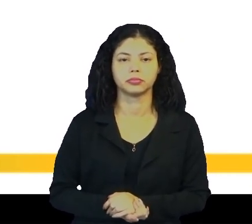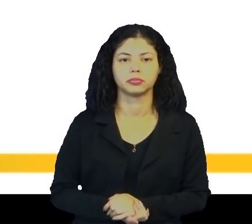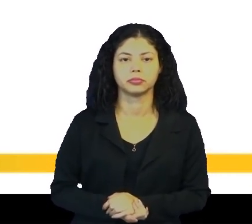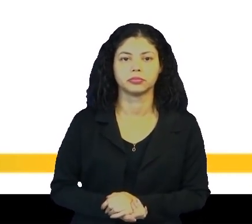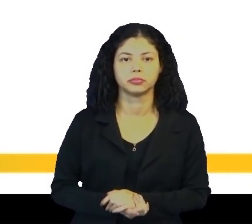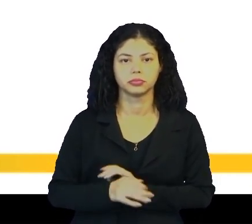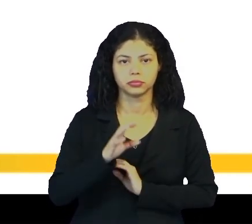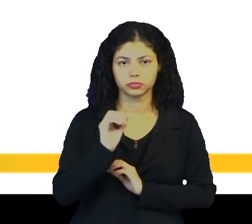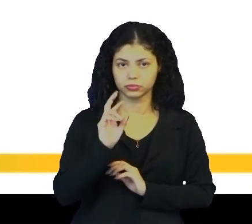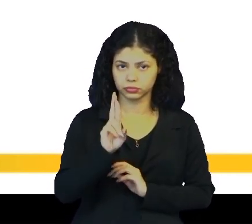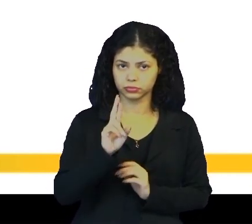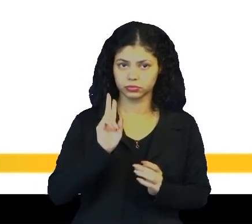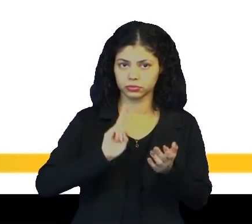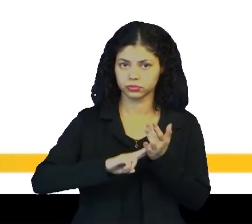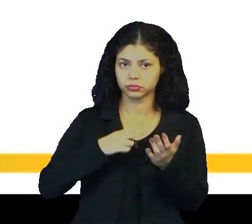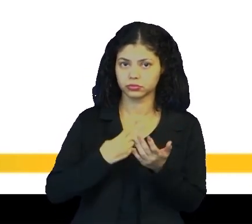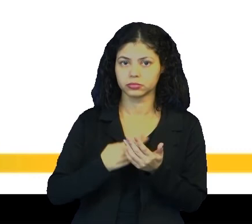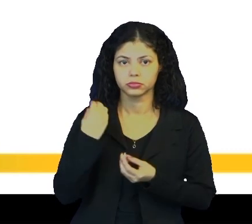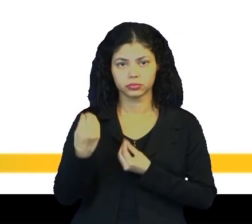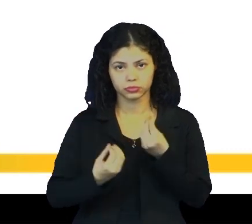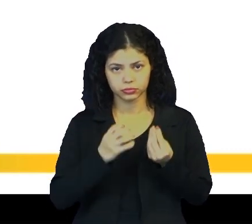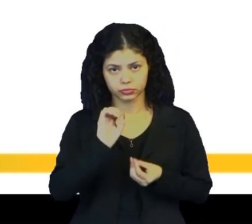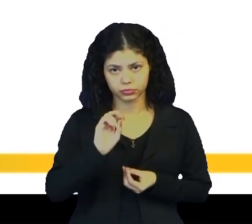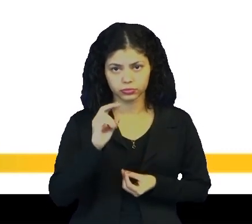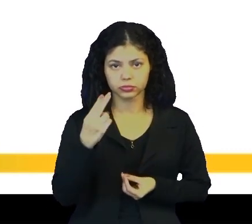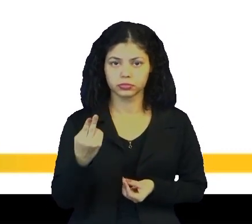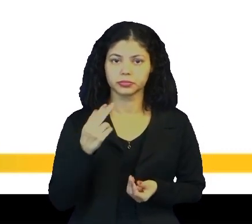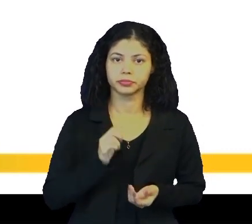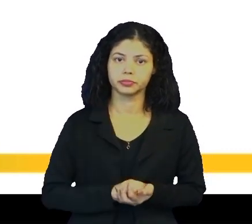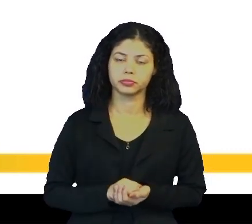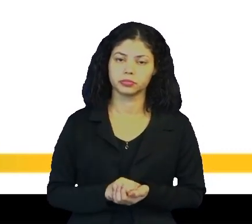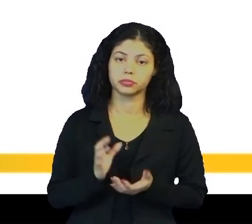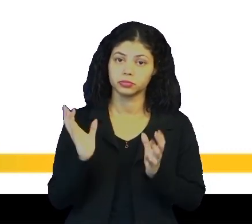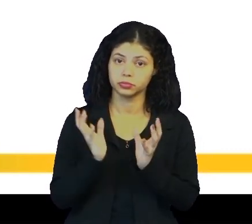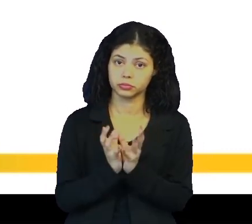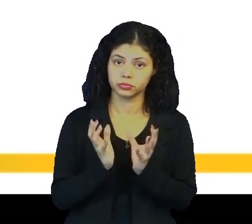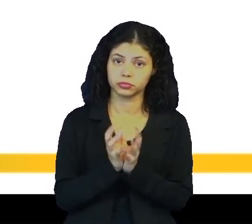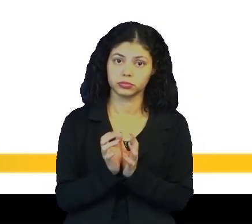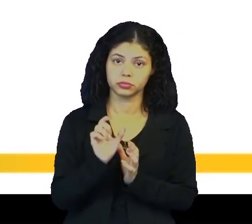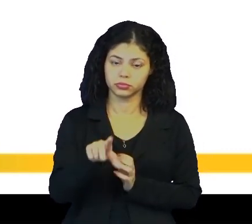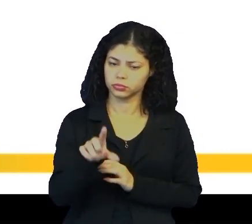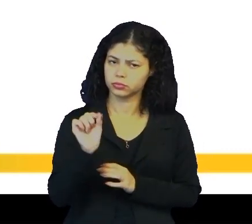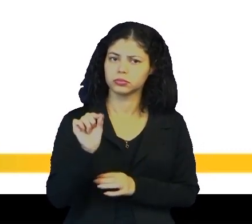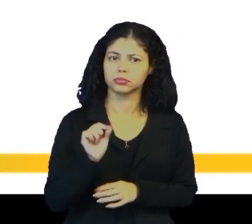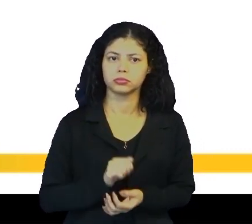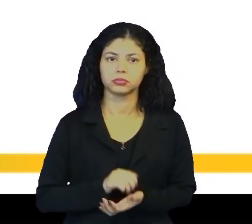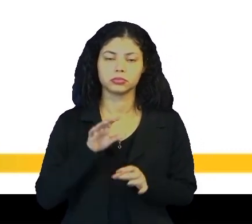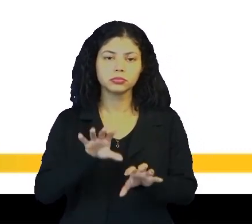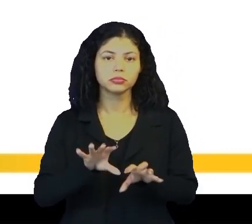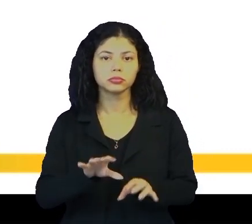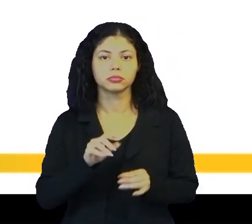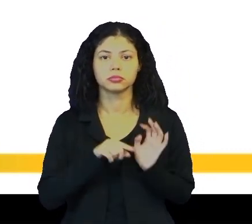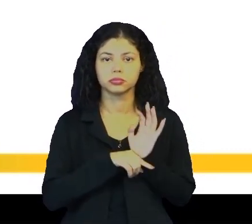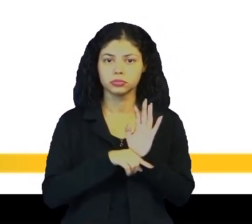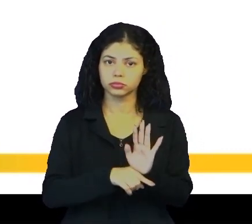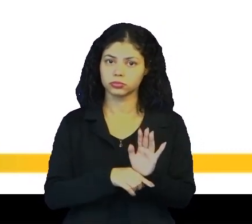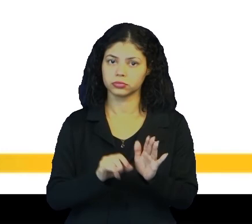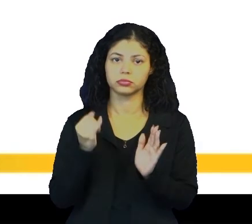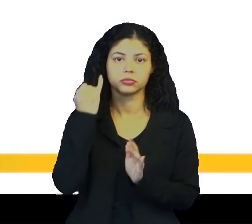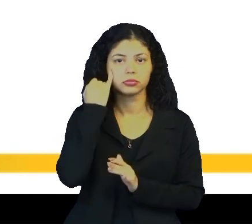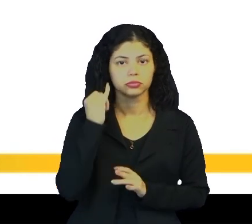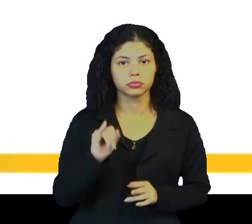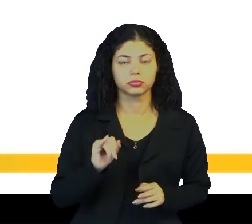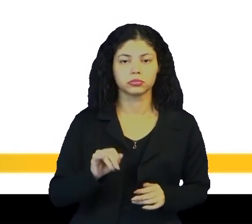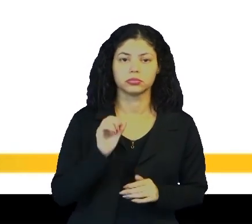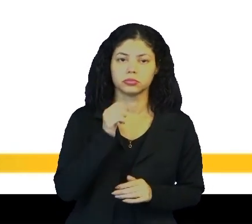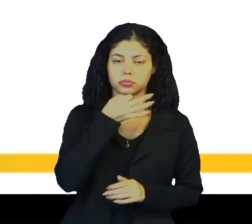E o or, traduzida como ou, é uma conjunção alternativa. Assim, indica a ideia de alternância